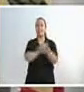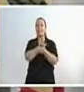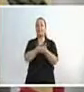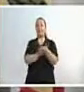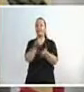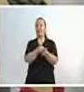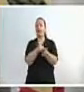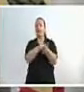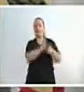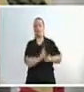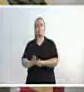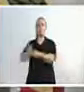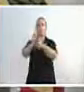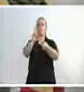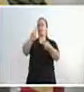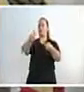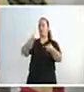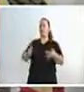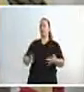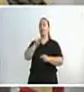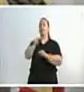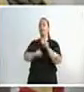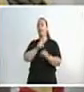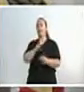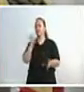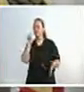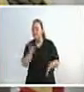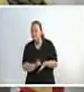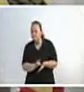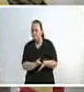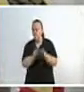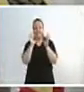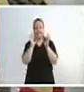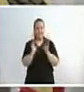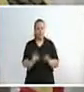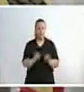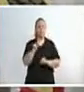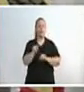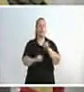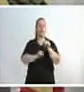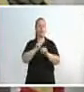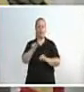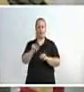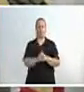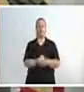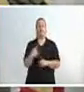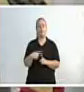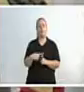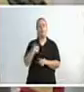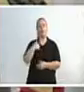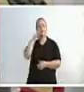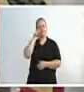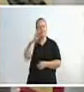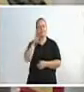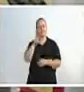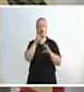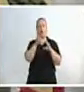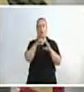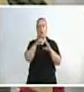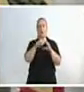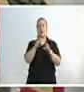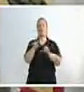justiça? Com certeza o Chico Pinheiro e a Ana Paula Araújo, âncoras do jornal Bom Dia Brasil,